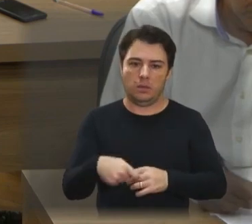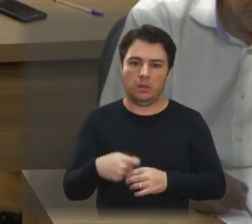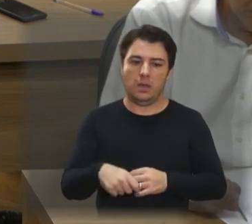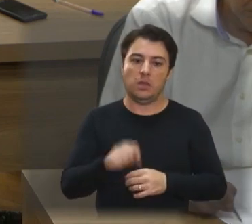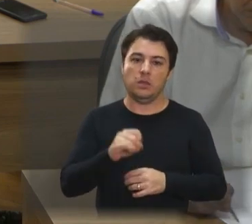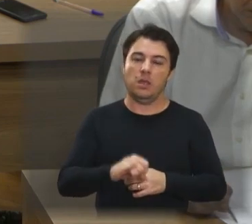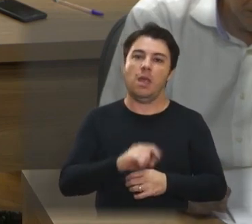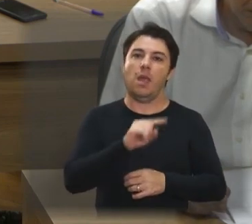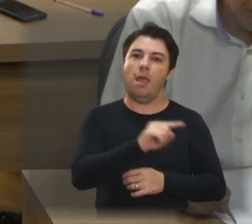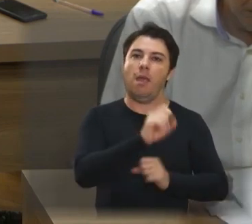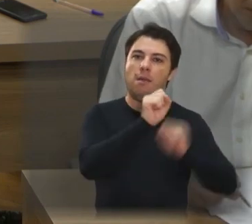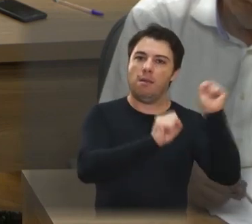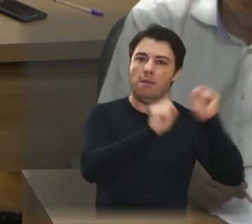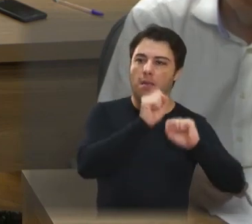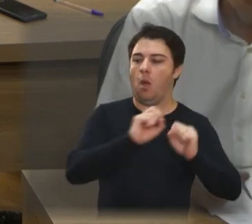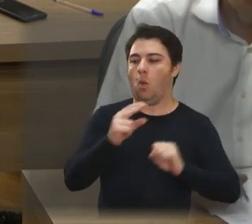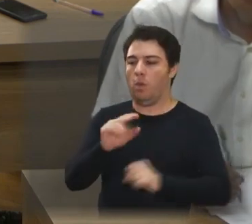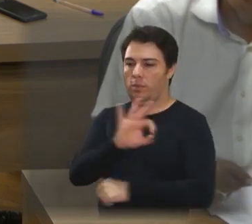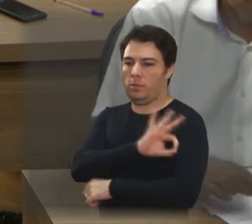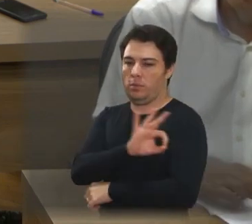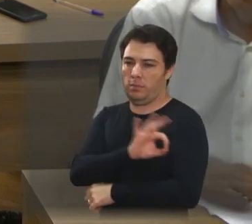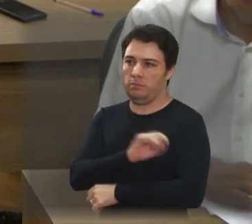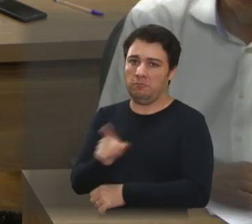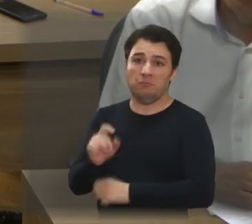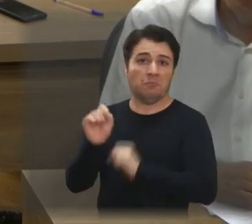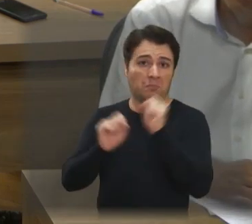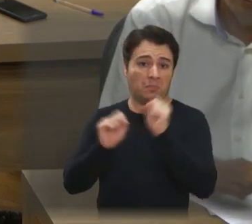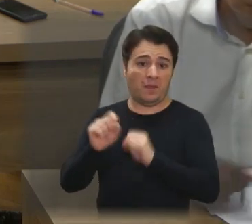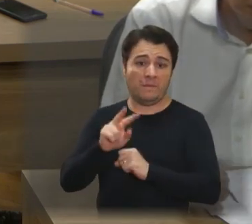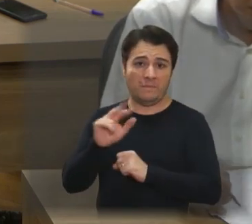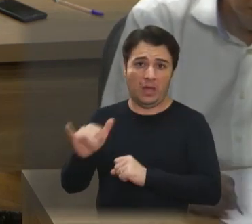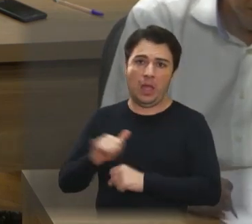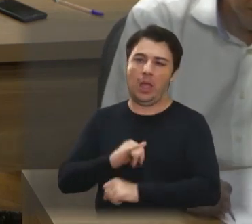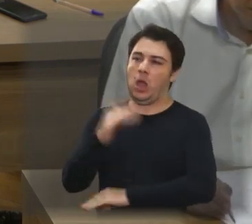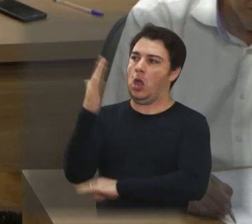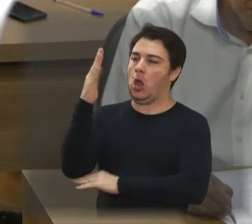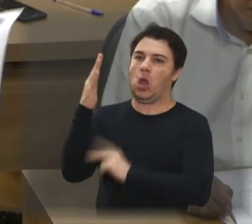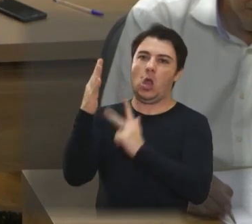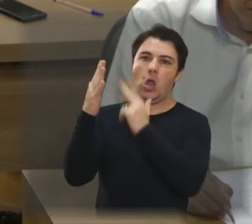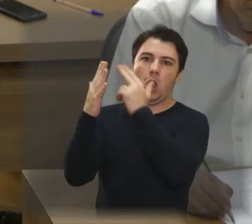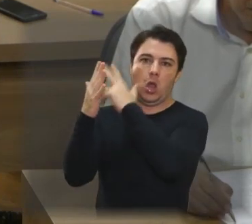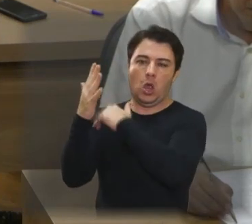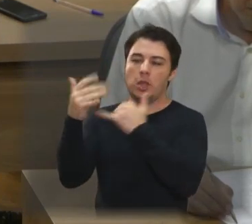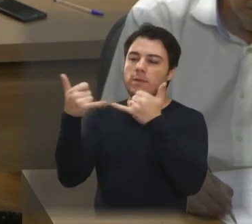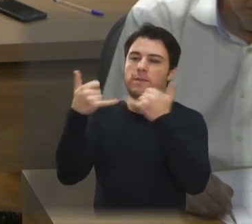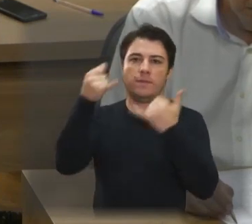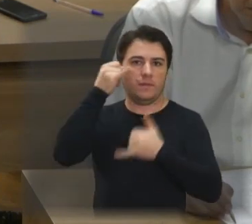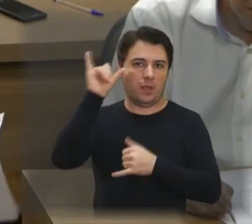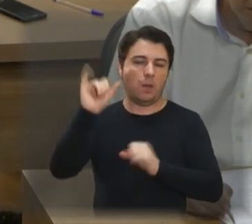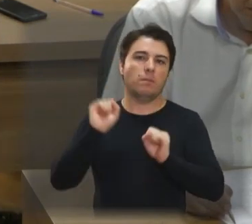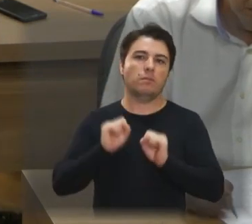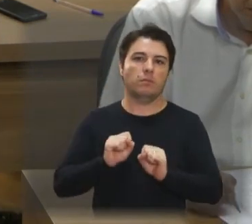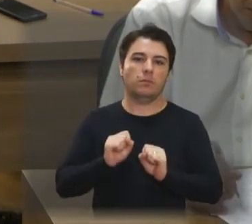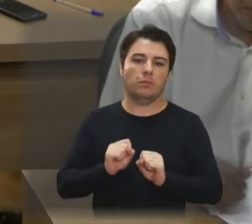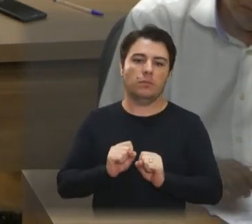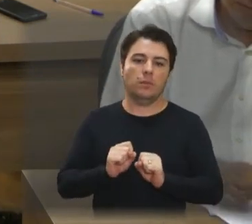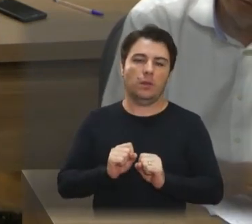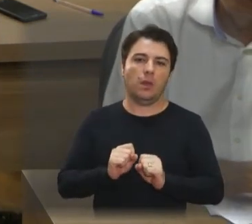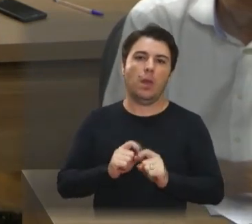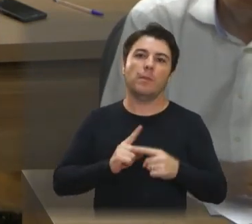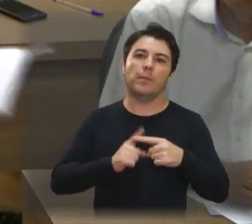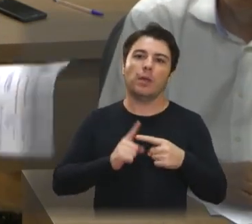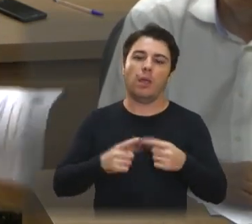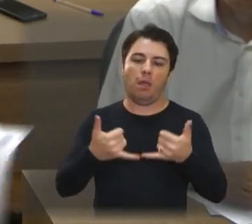perguntar se a do município só da companhia companhia entende ela não vai deixar nada pegar no fio vai se evitar o máximo possível que mora que não colocou que